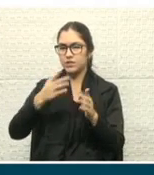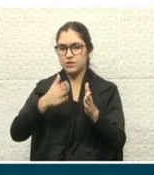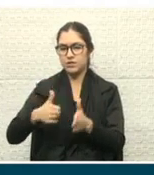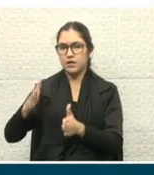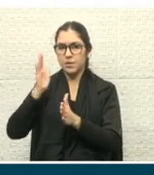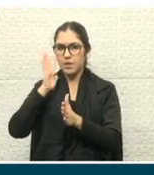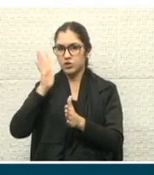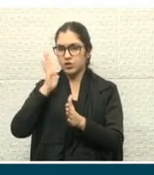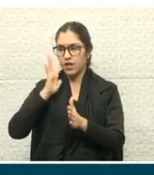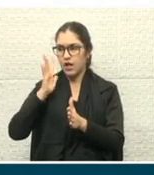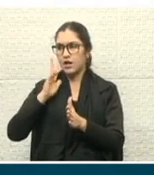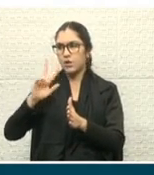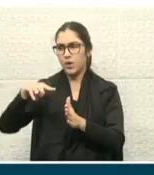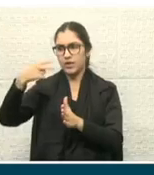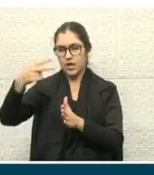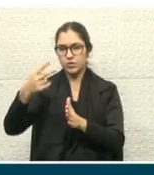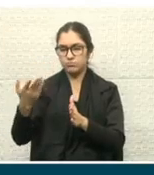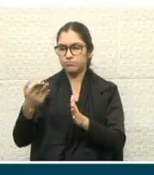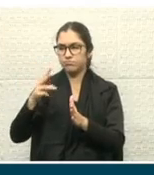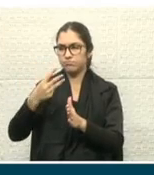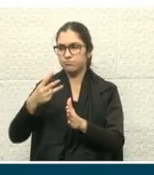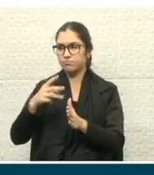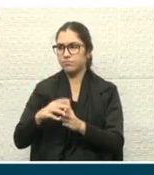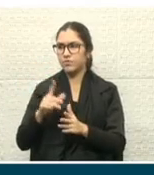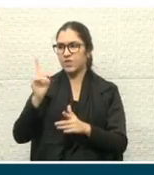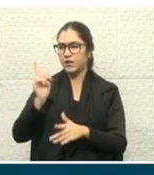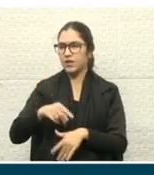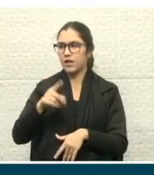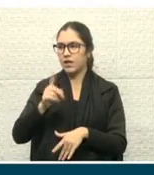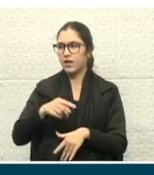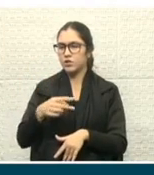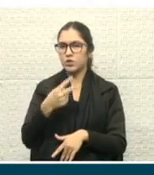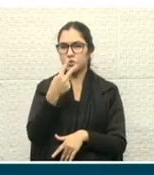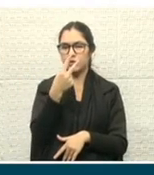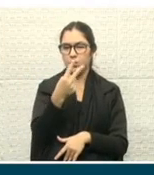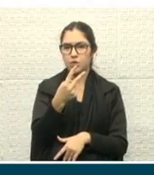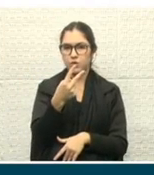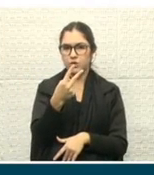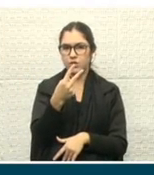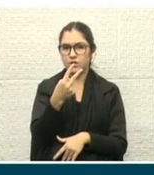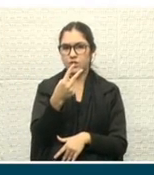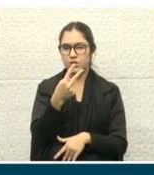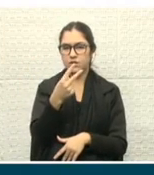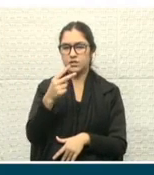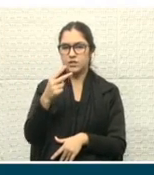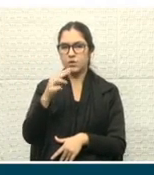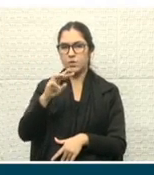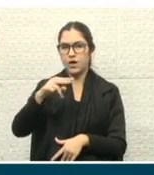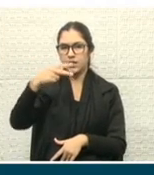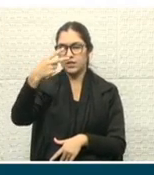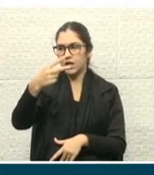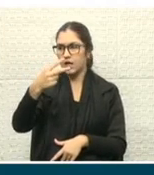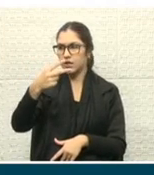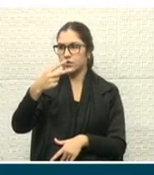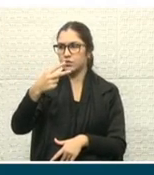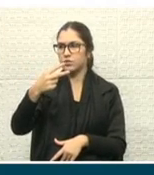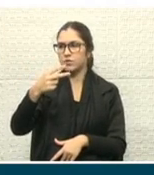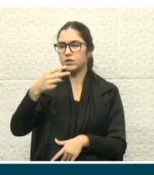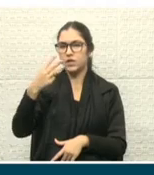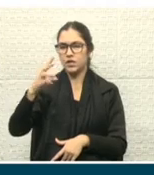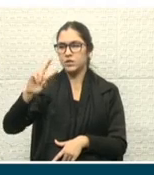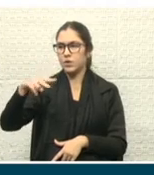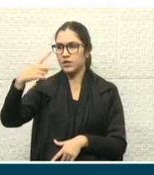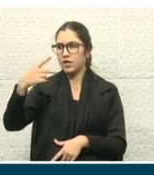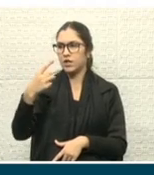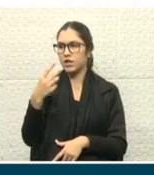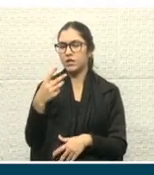parte imaginária ao quadrado. Então, é a raiz de 2 ao quadrado mais 3 ao quadrado. Então, 2 ao quadrado é